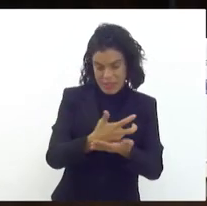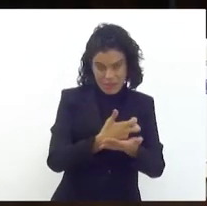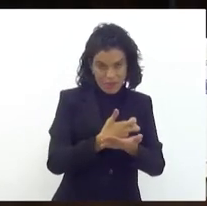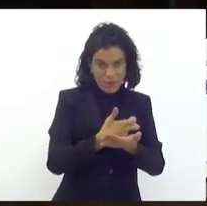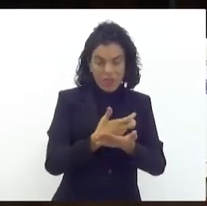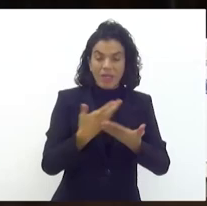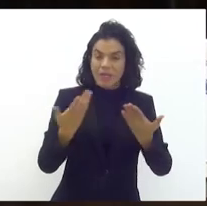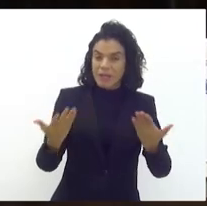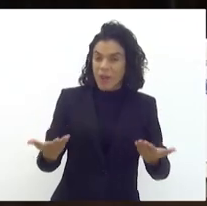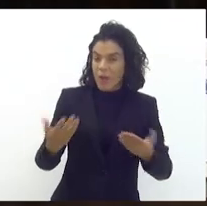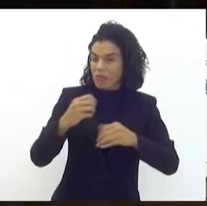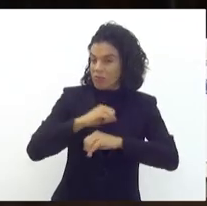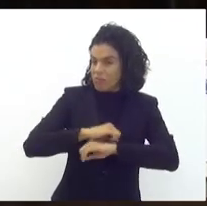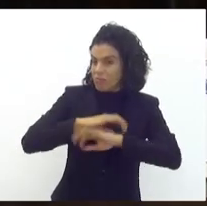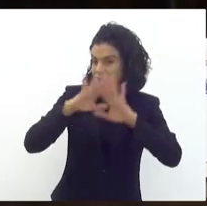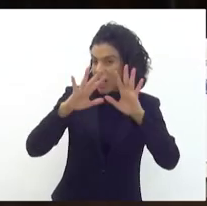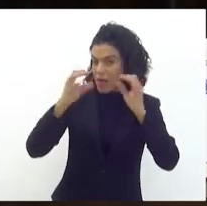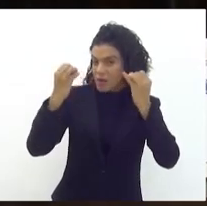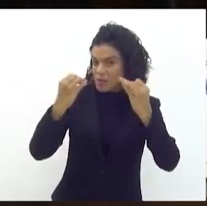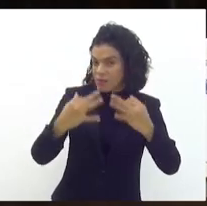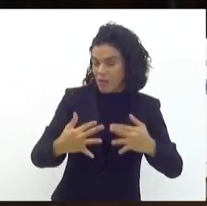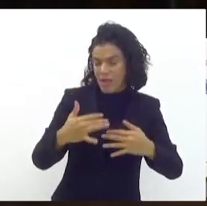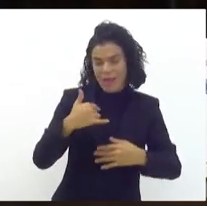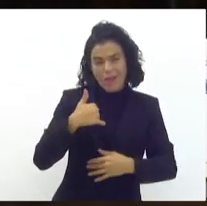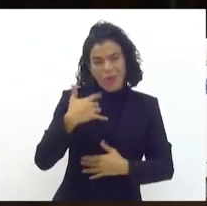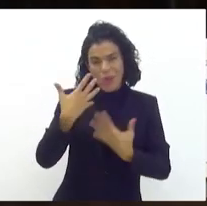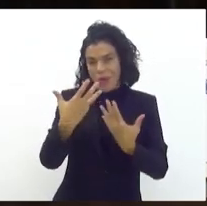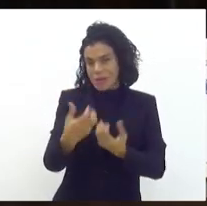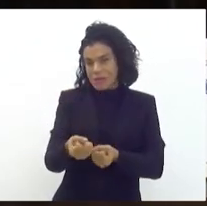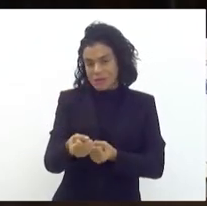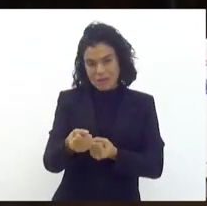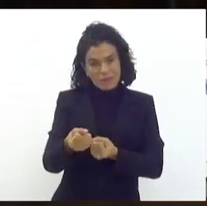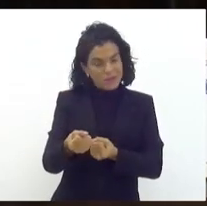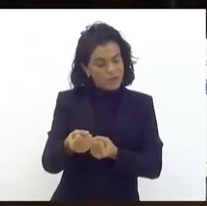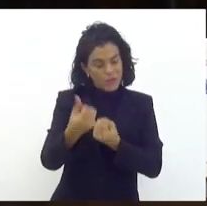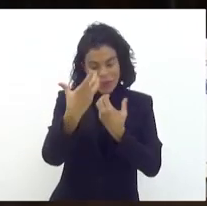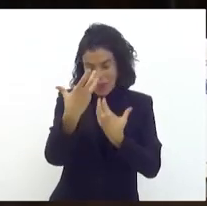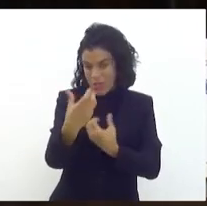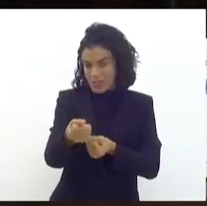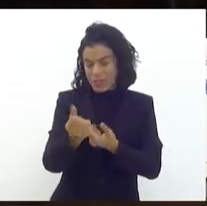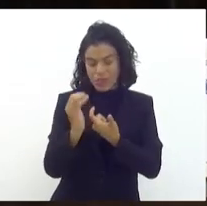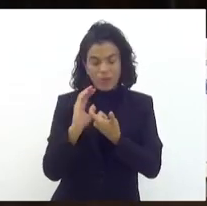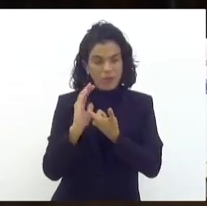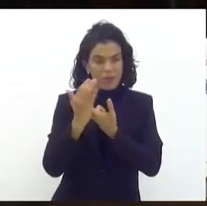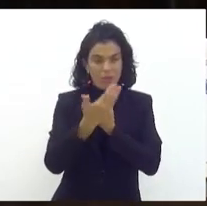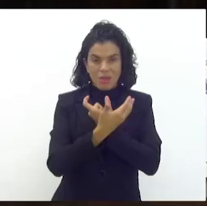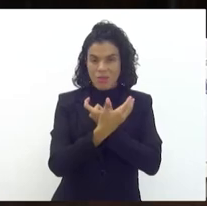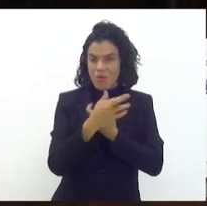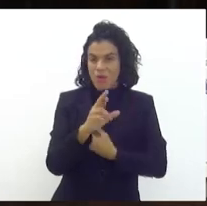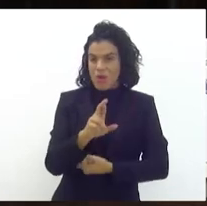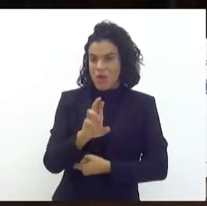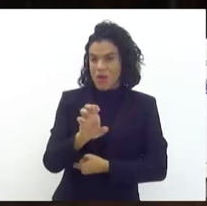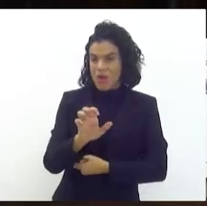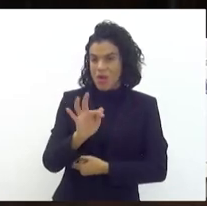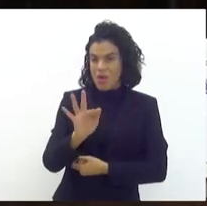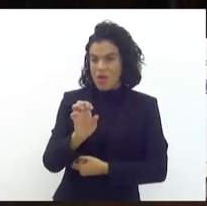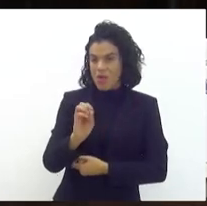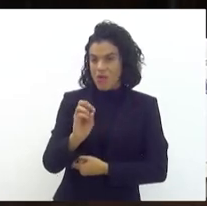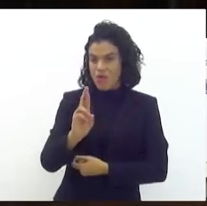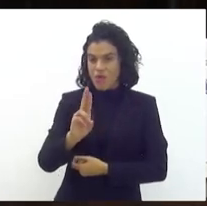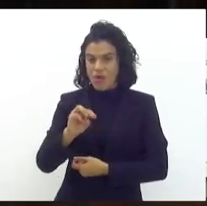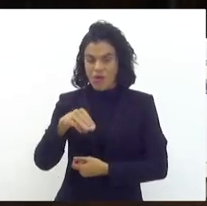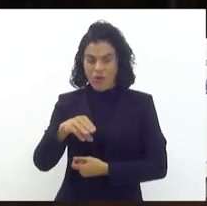aqui eu me nego a aceitar esse termo reforma tributária me nego